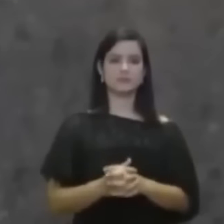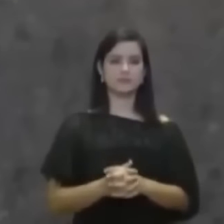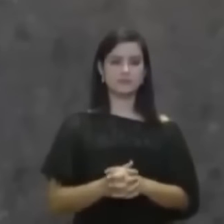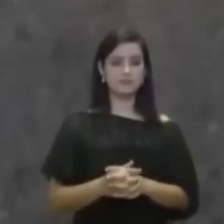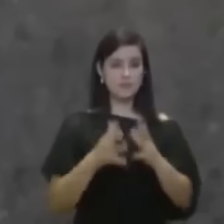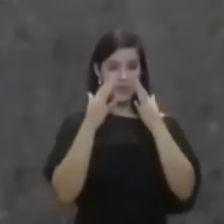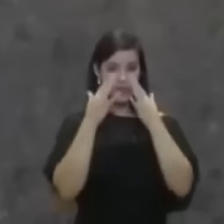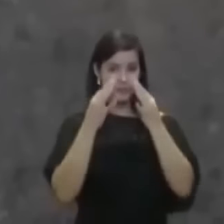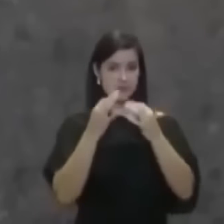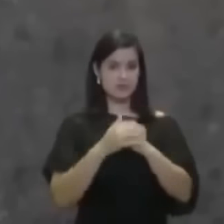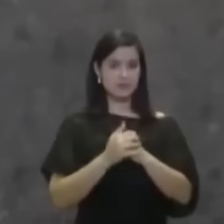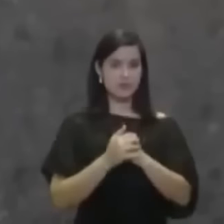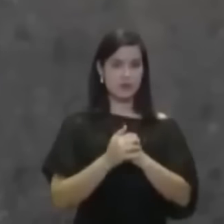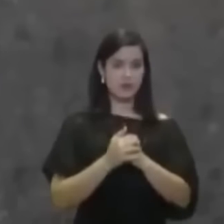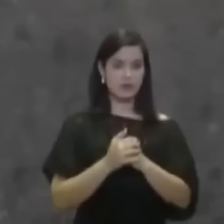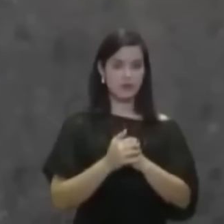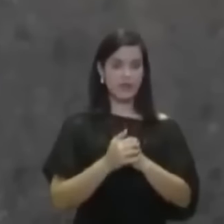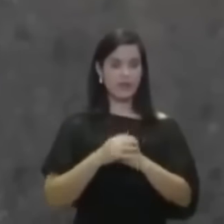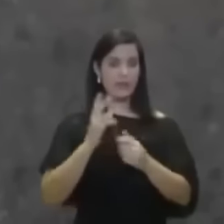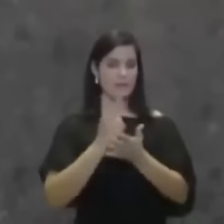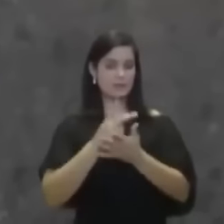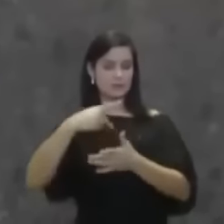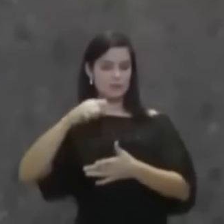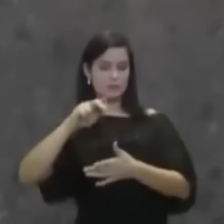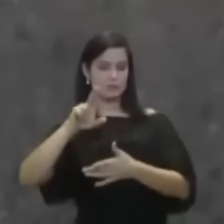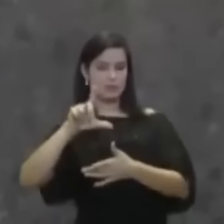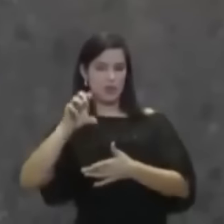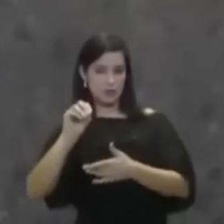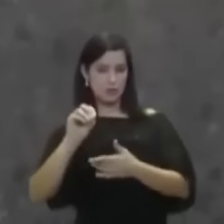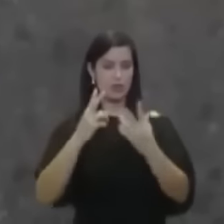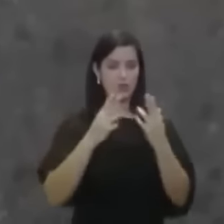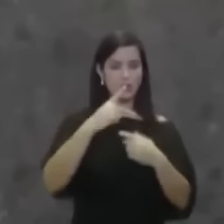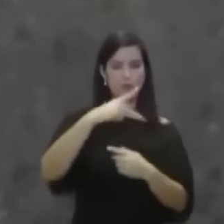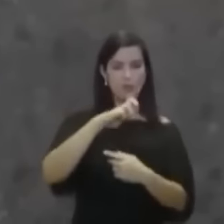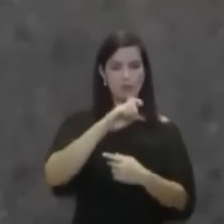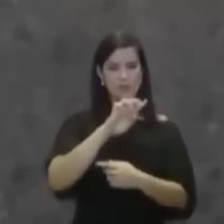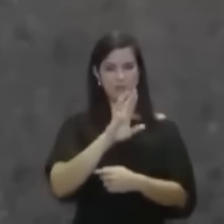Chama sua atenção para o fato de que tanto Paulo quanto Pedro reagiram da mesma maneira.